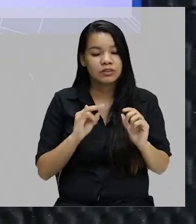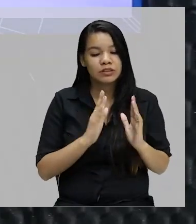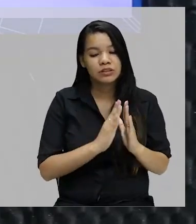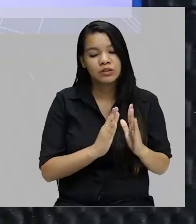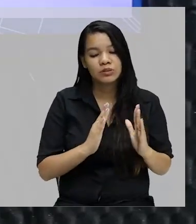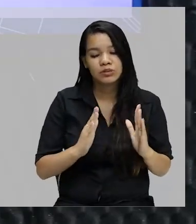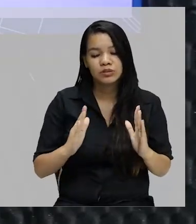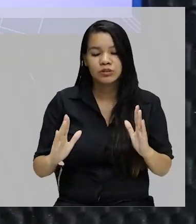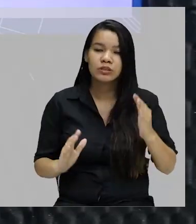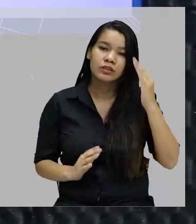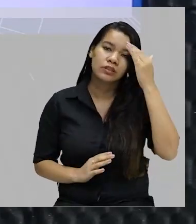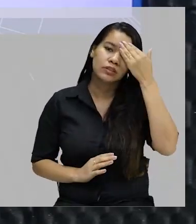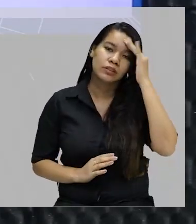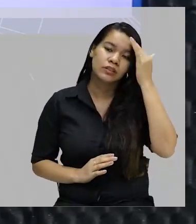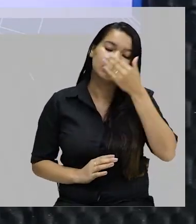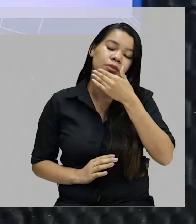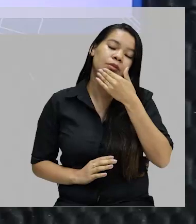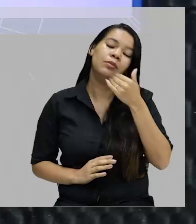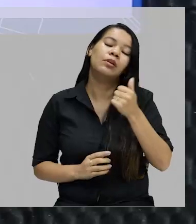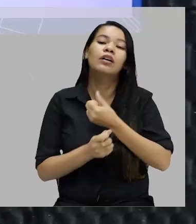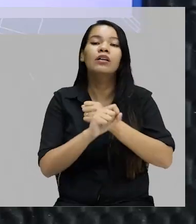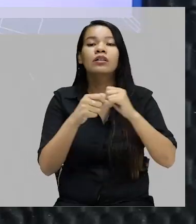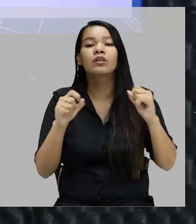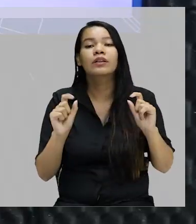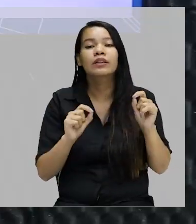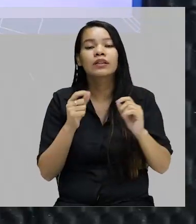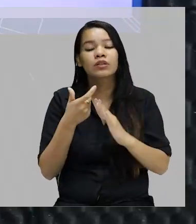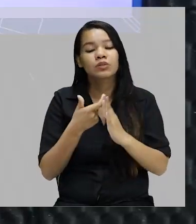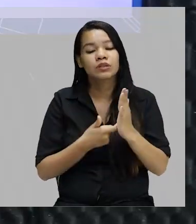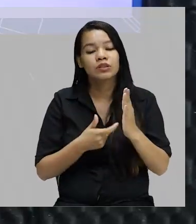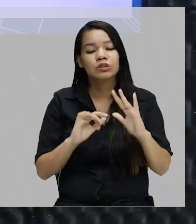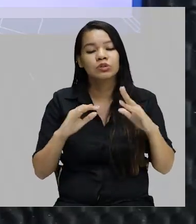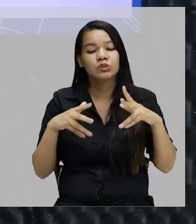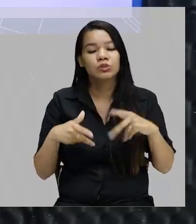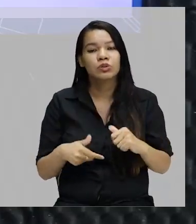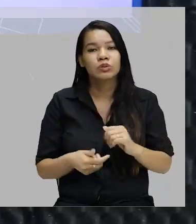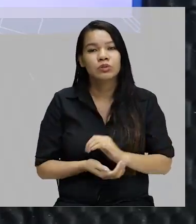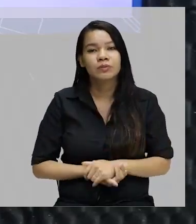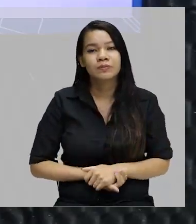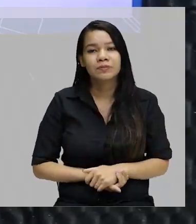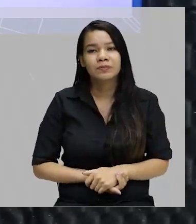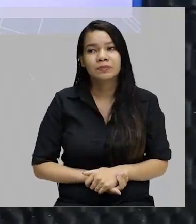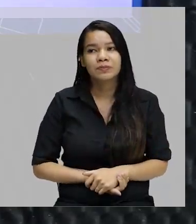sequenciando num entendimento maior, que é o do texto por completo, ou pelo menos desse